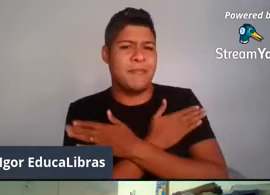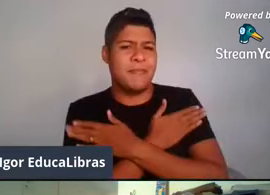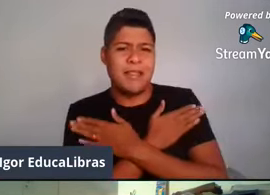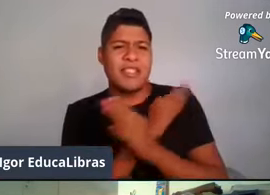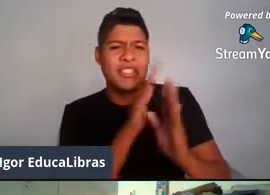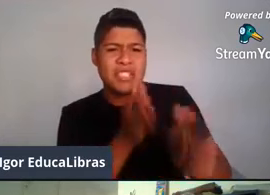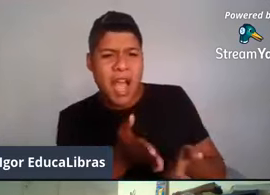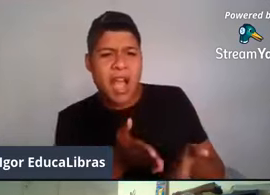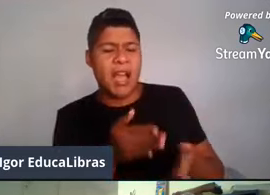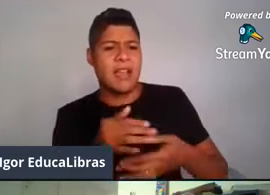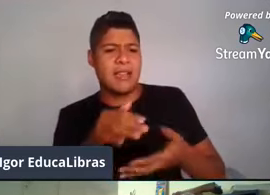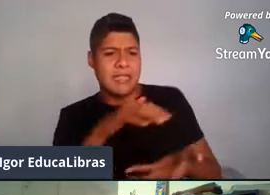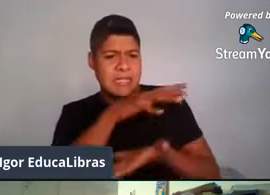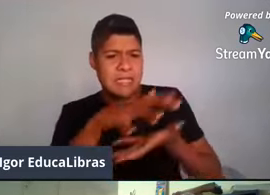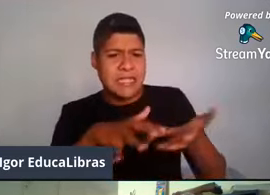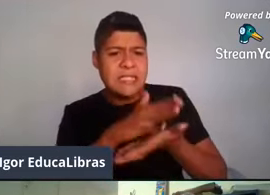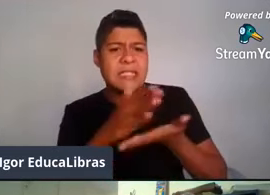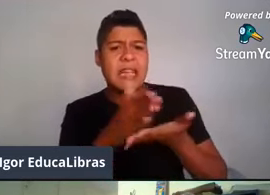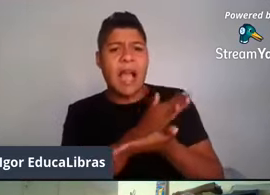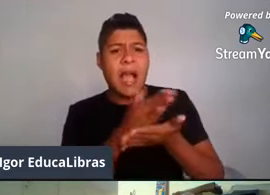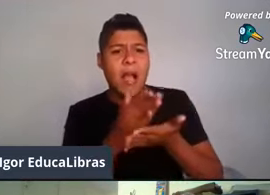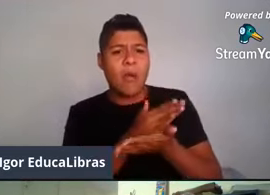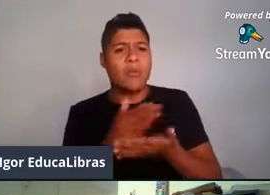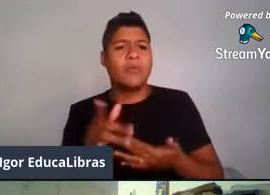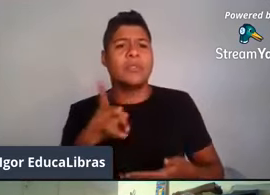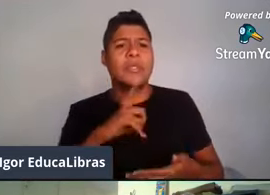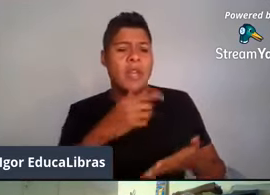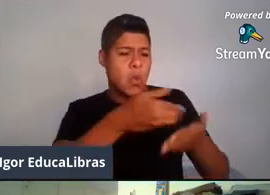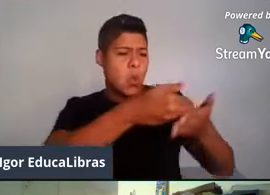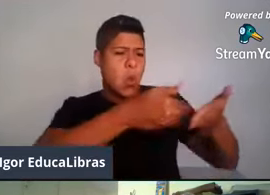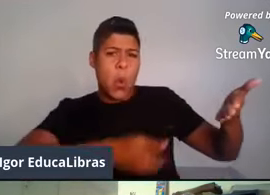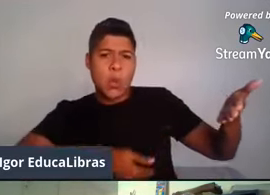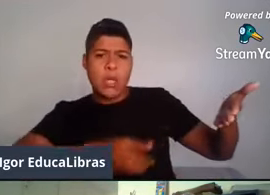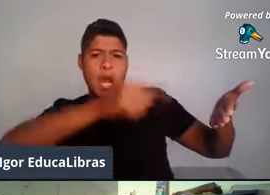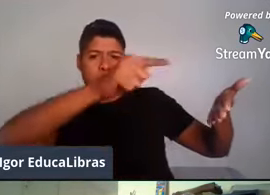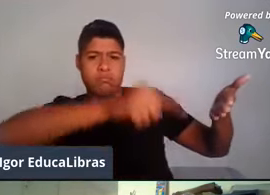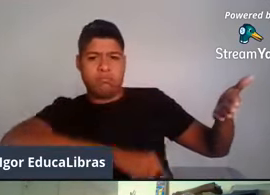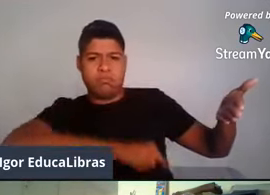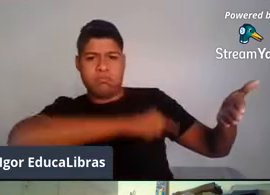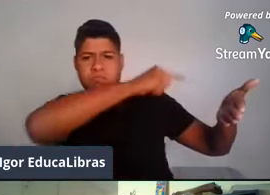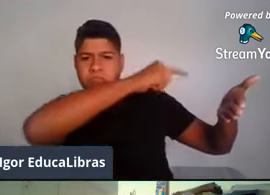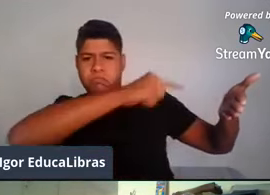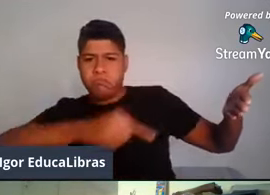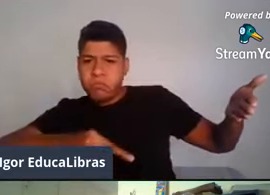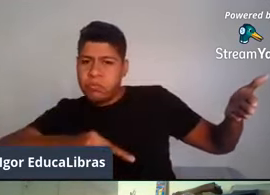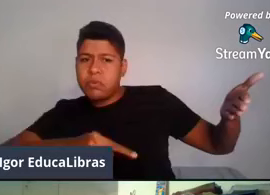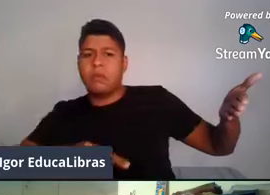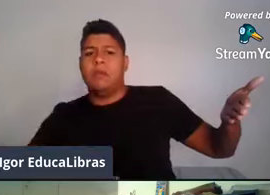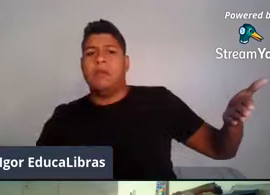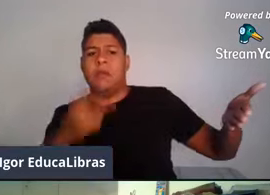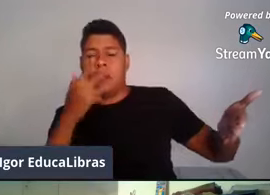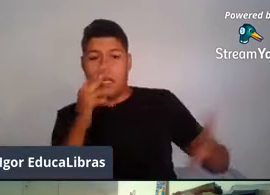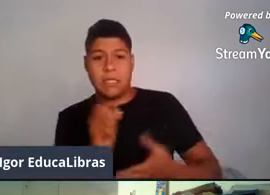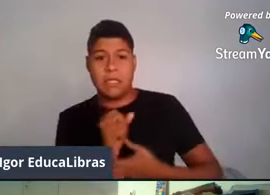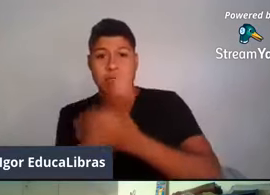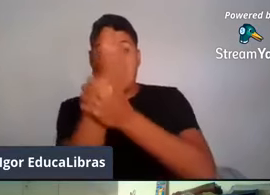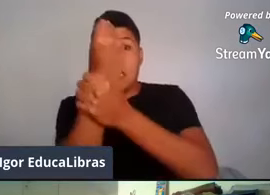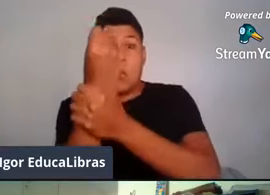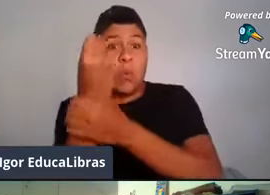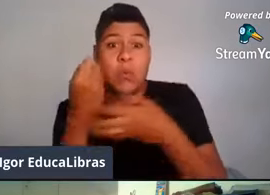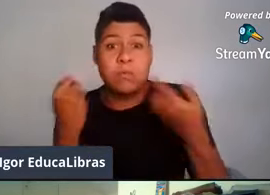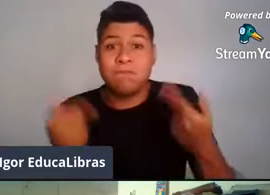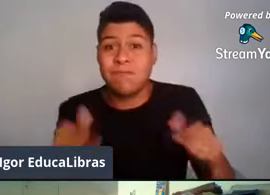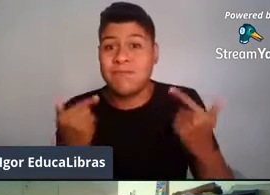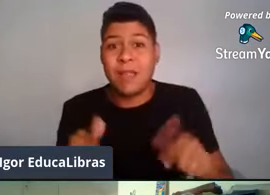momento de crise, alguns que tiveram seus contratos suspensos e que também estão inseguros, não sabem